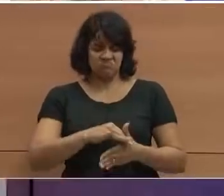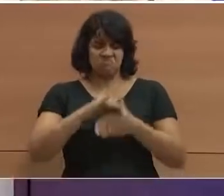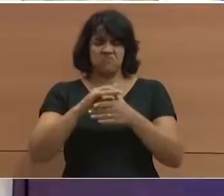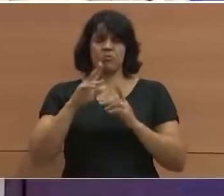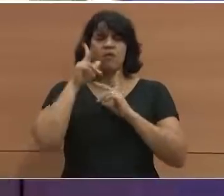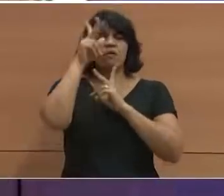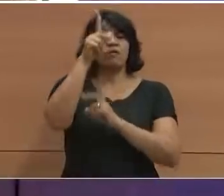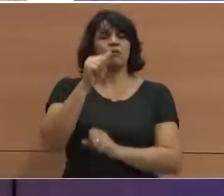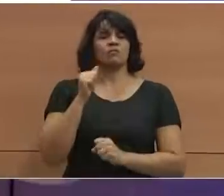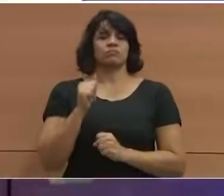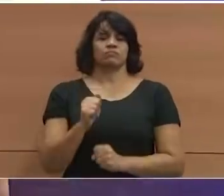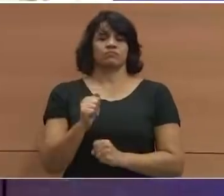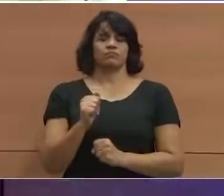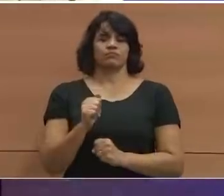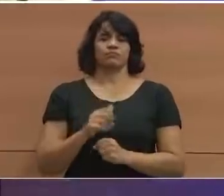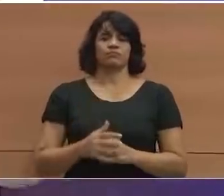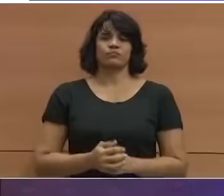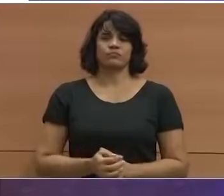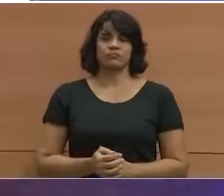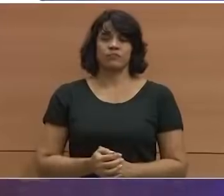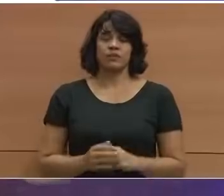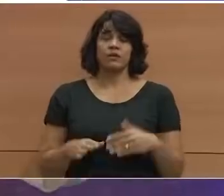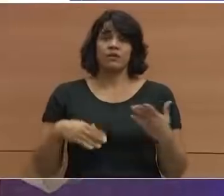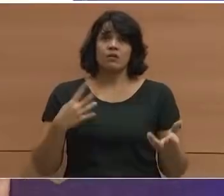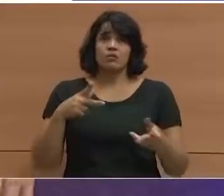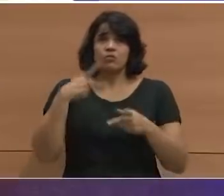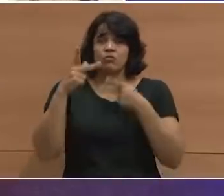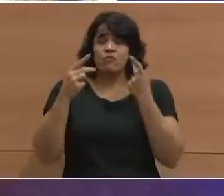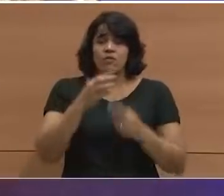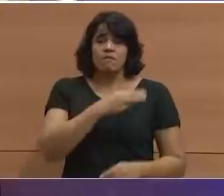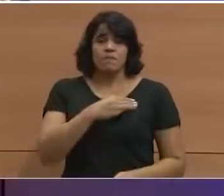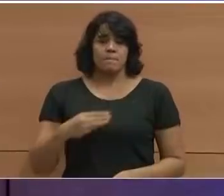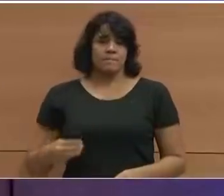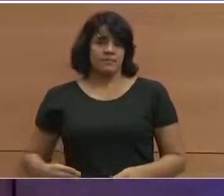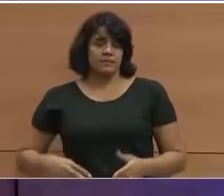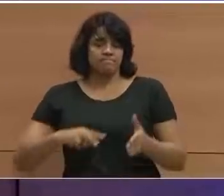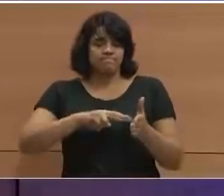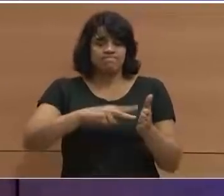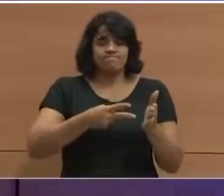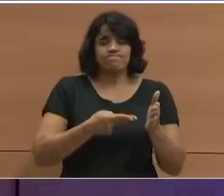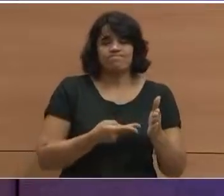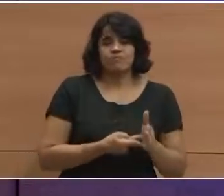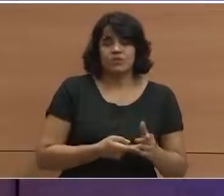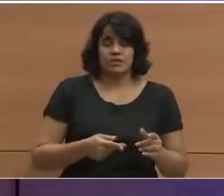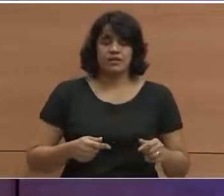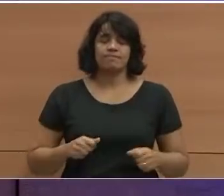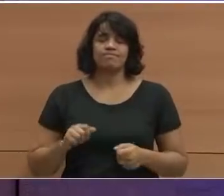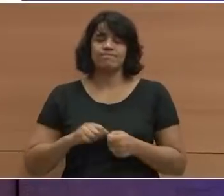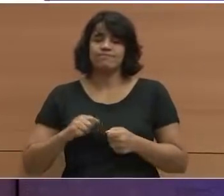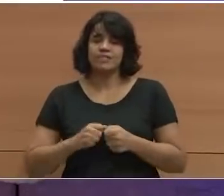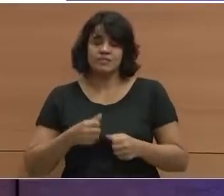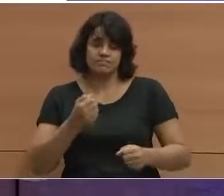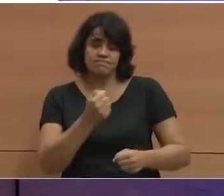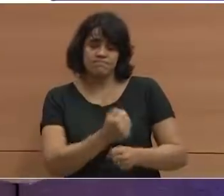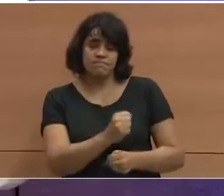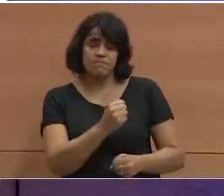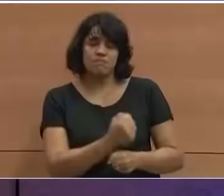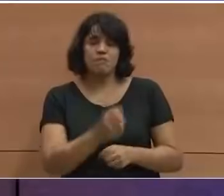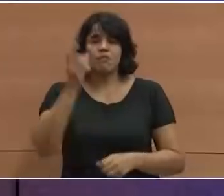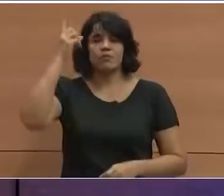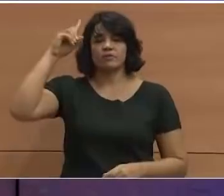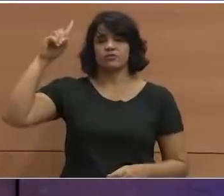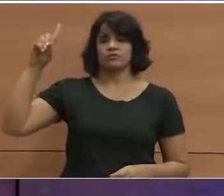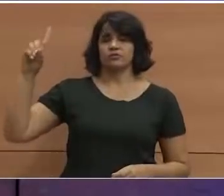um ministério. Quando eu falo em ministério, porque está levando a obra de Deus adiante. Irmãos, por isso é tão importante a